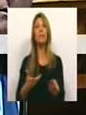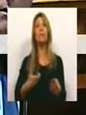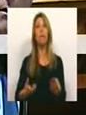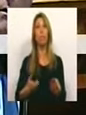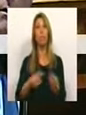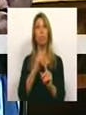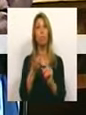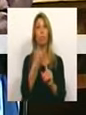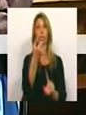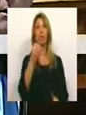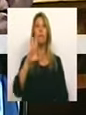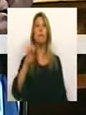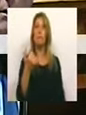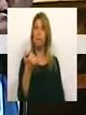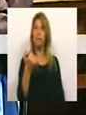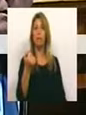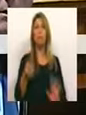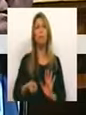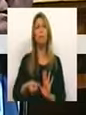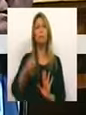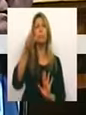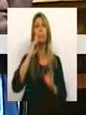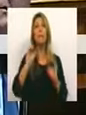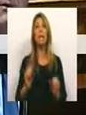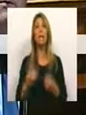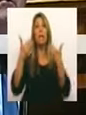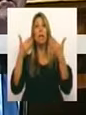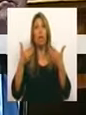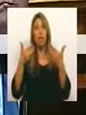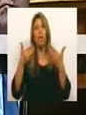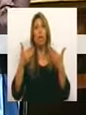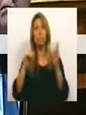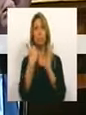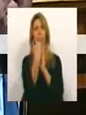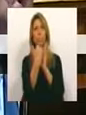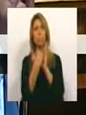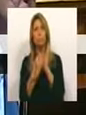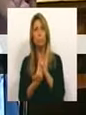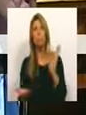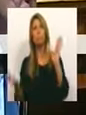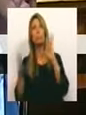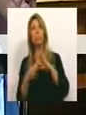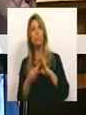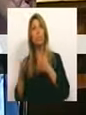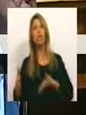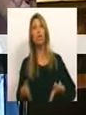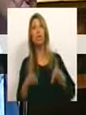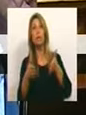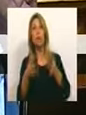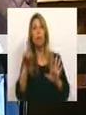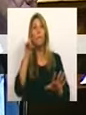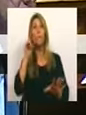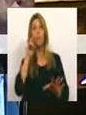de 2015 um conjunto de iniciativas enquadradas na estratégia da proteção